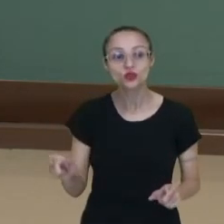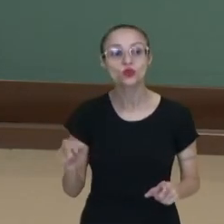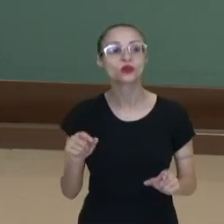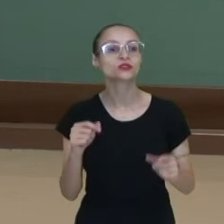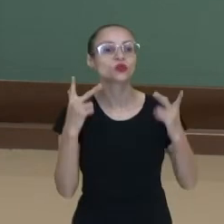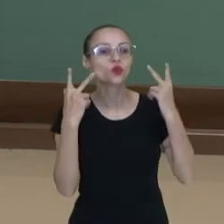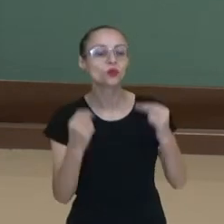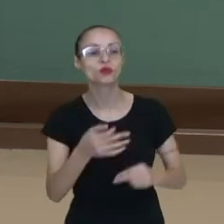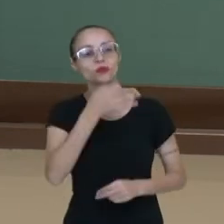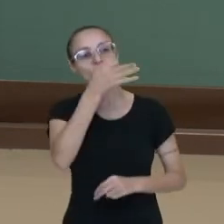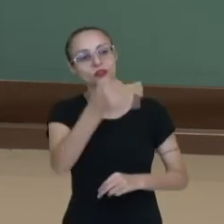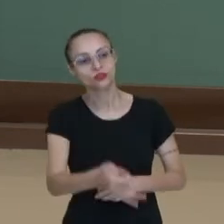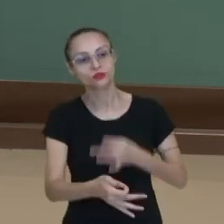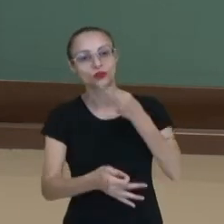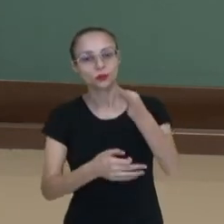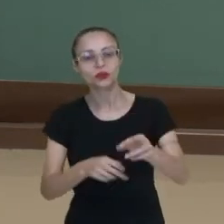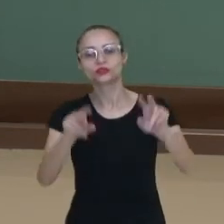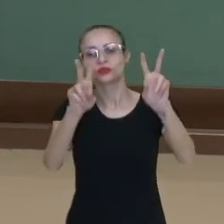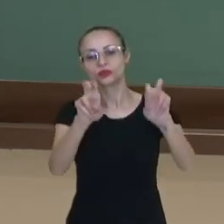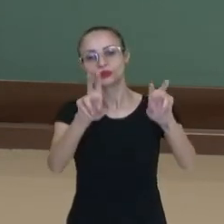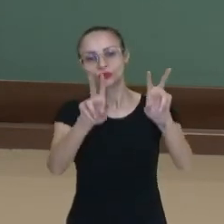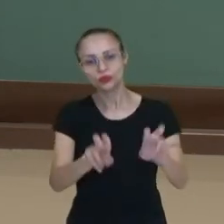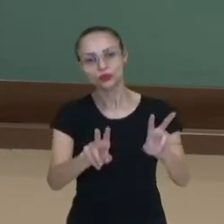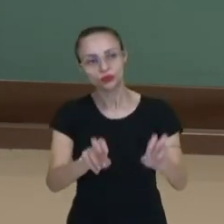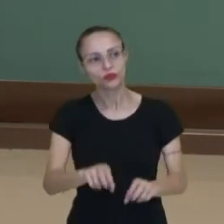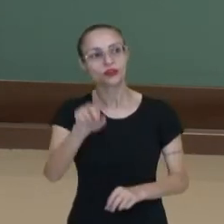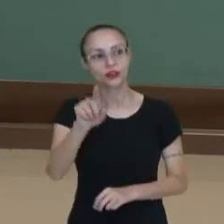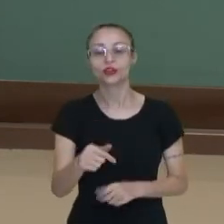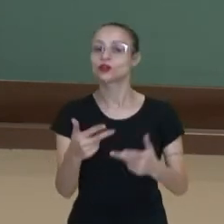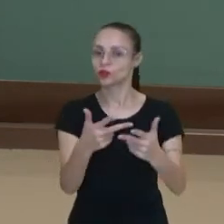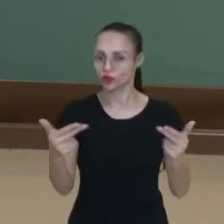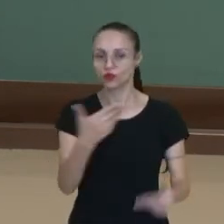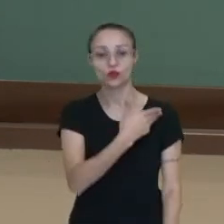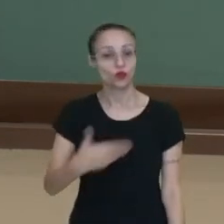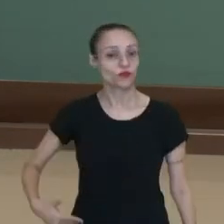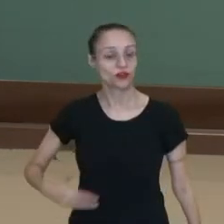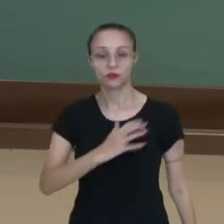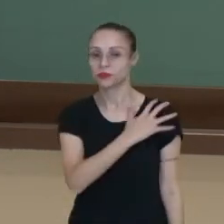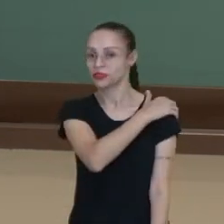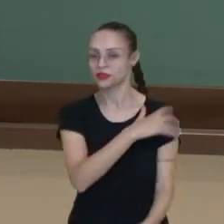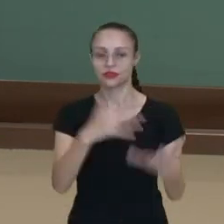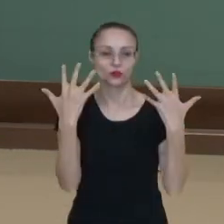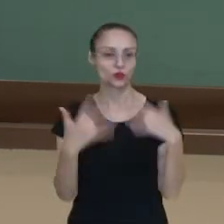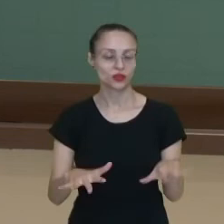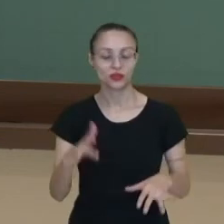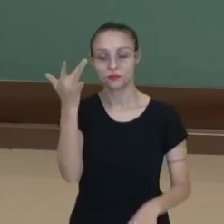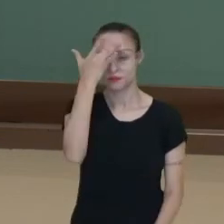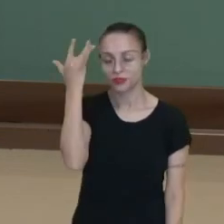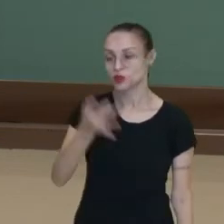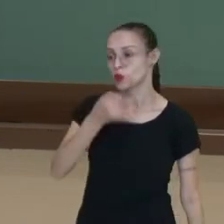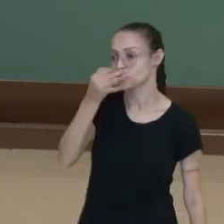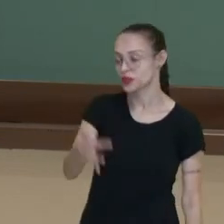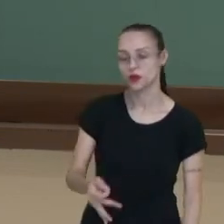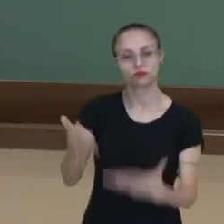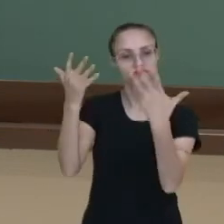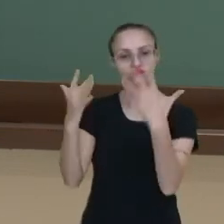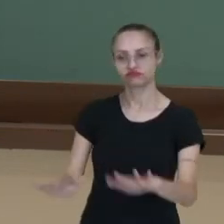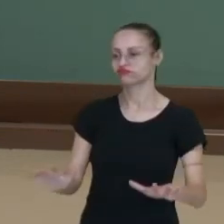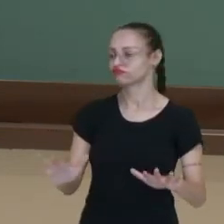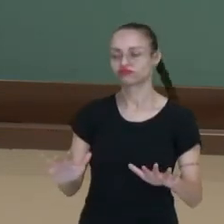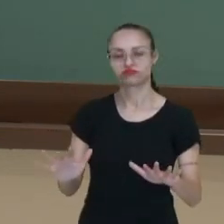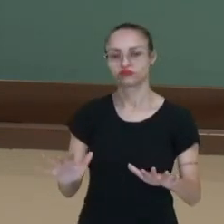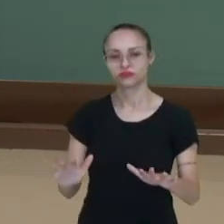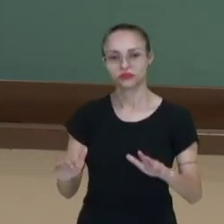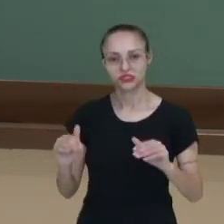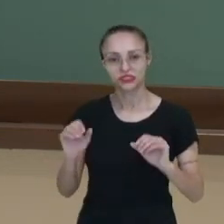suas opiniões em diversos assuntos, coisa que o governo militar não queria. As pessoas comuns emitindo opinião que não fosse